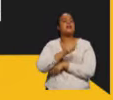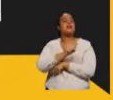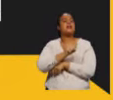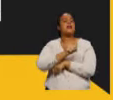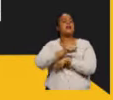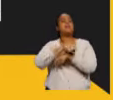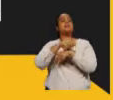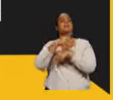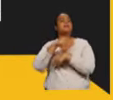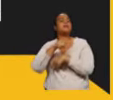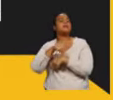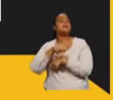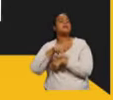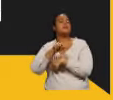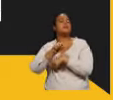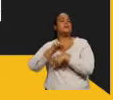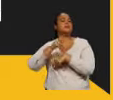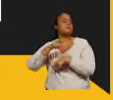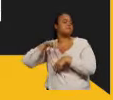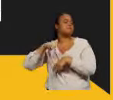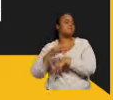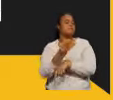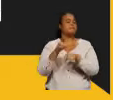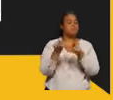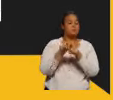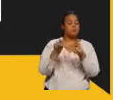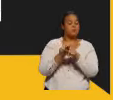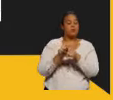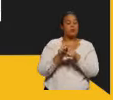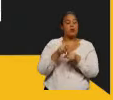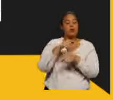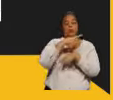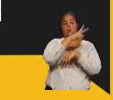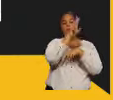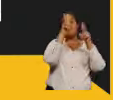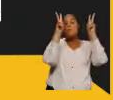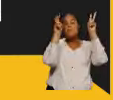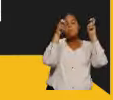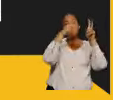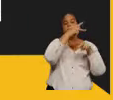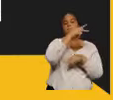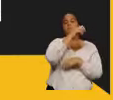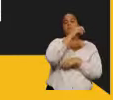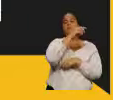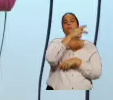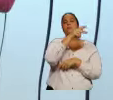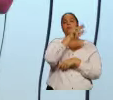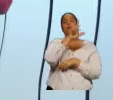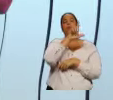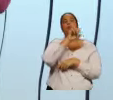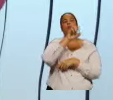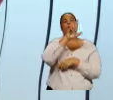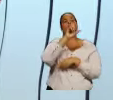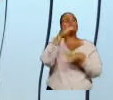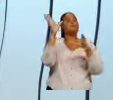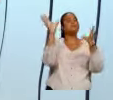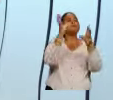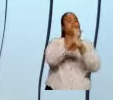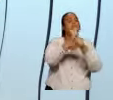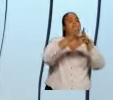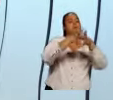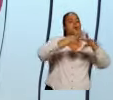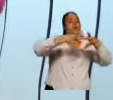216 milhões estão retomando populoso é é a soma total dos habitantes quando ela